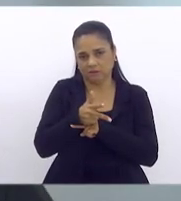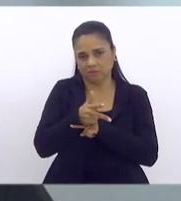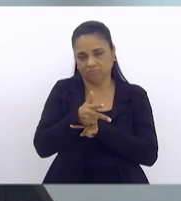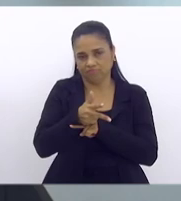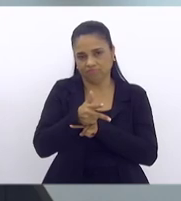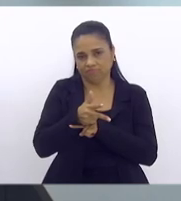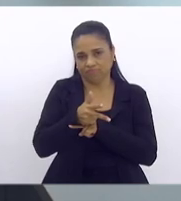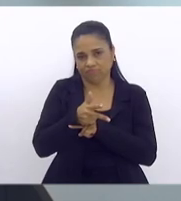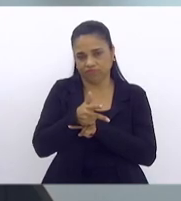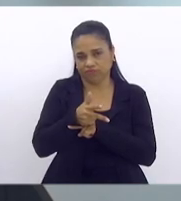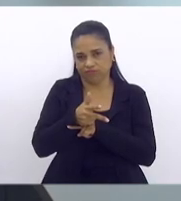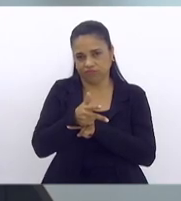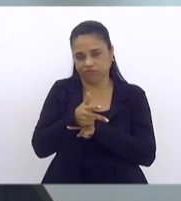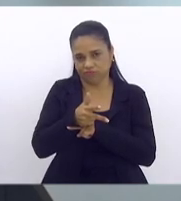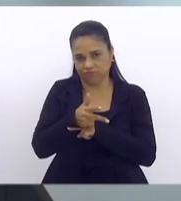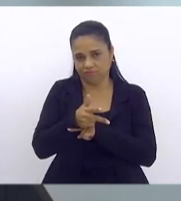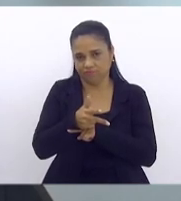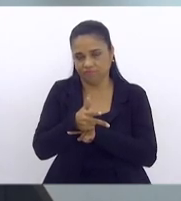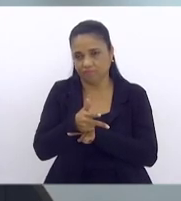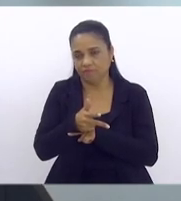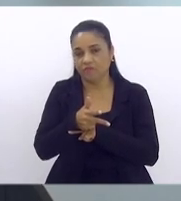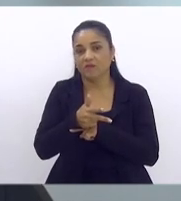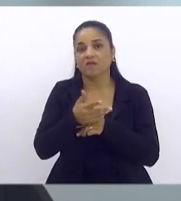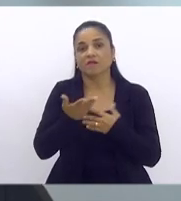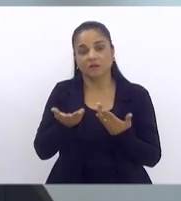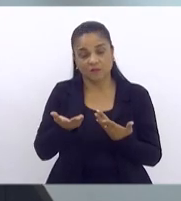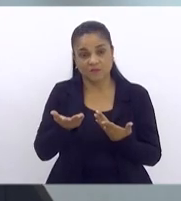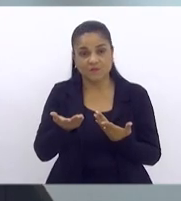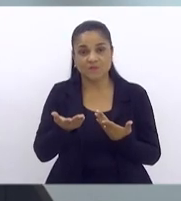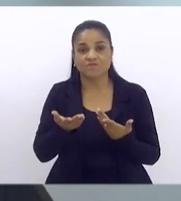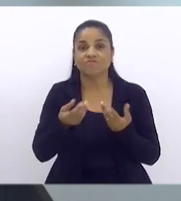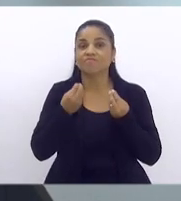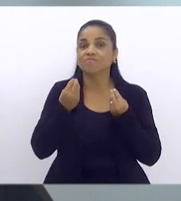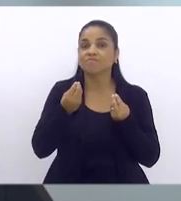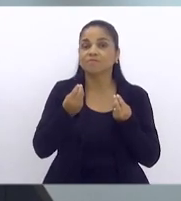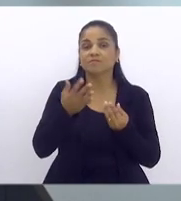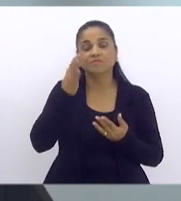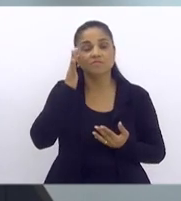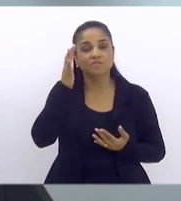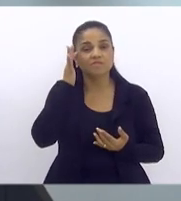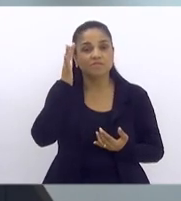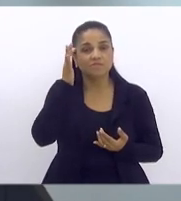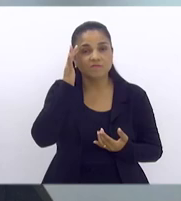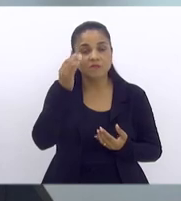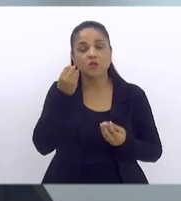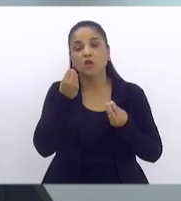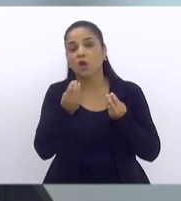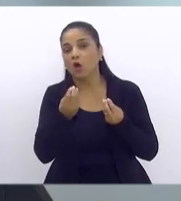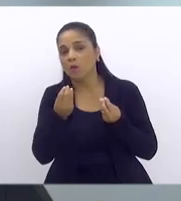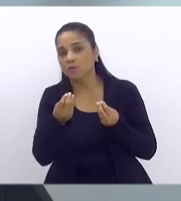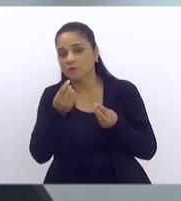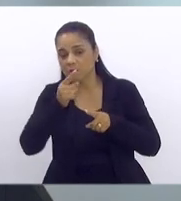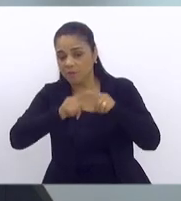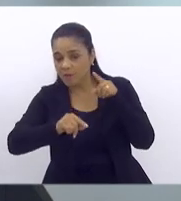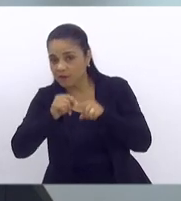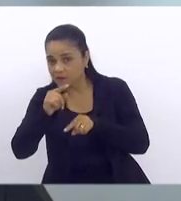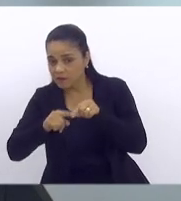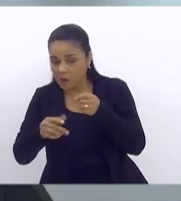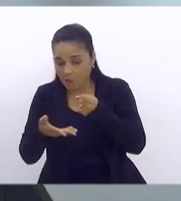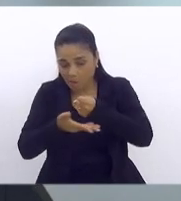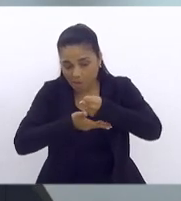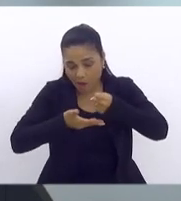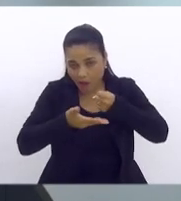audiovisual. Então, você imagina pensar que um instrumento que seria básico